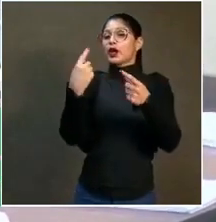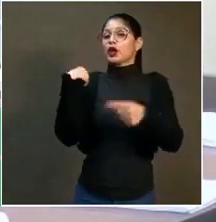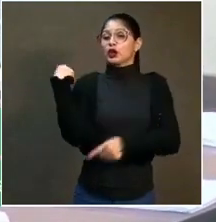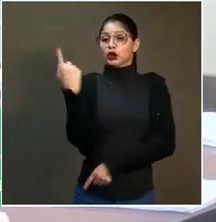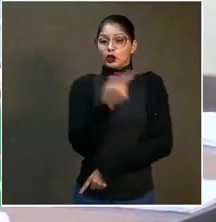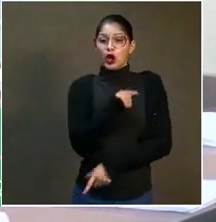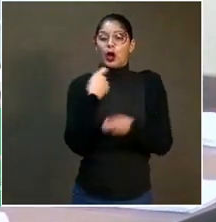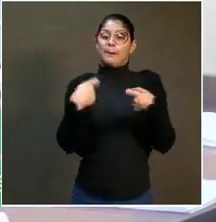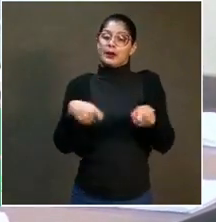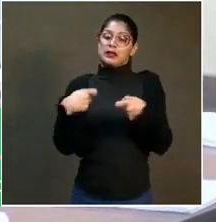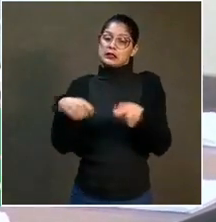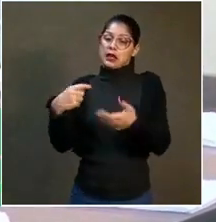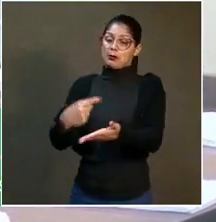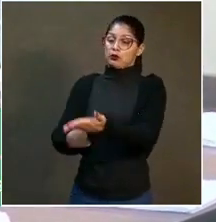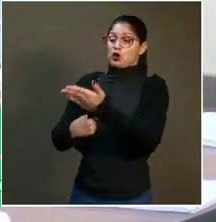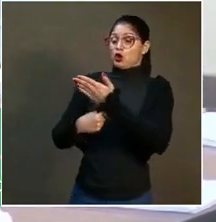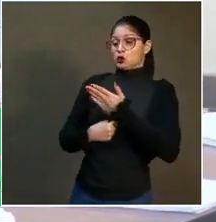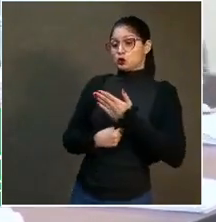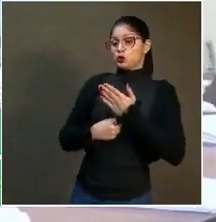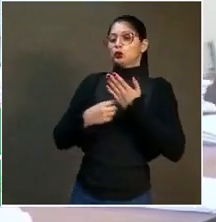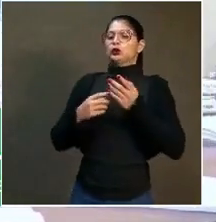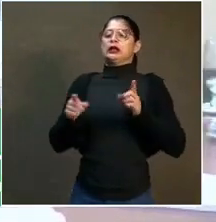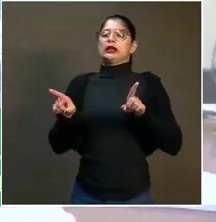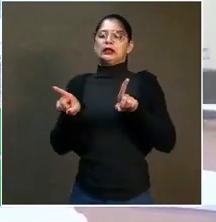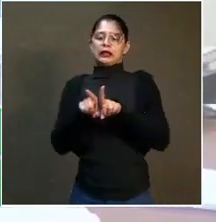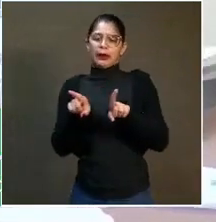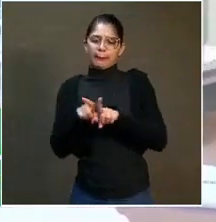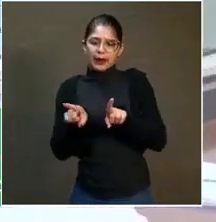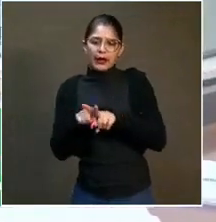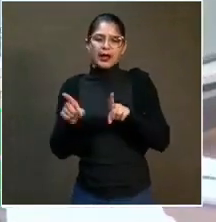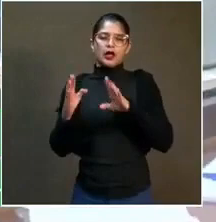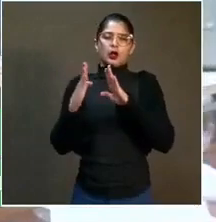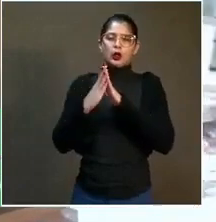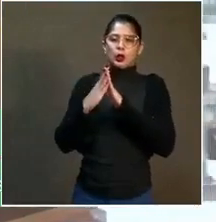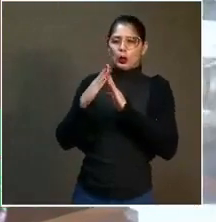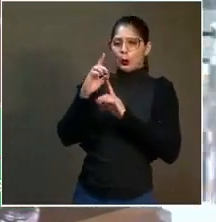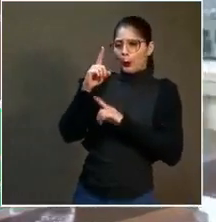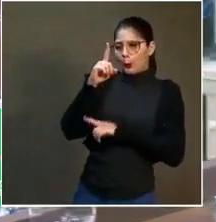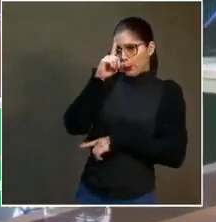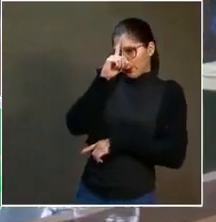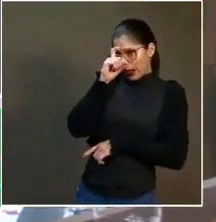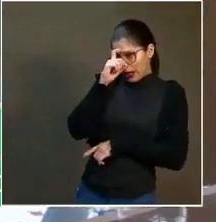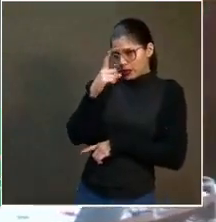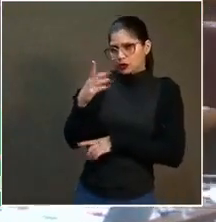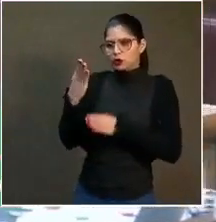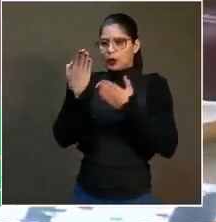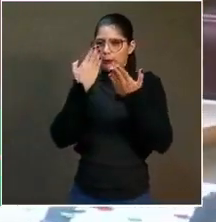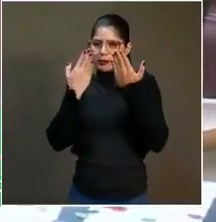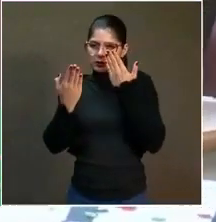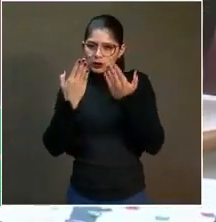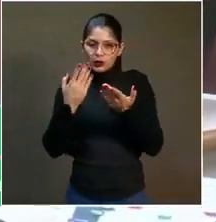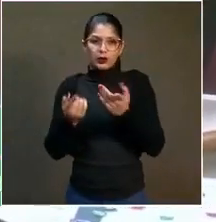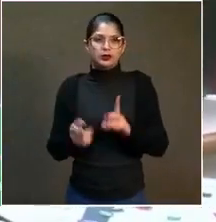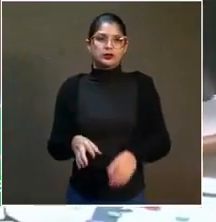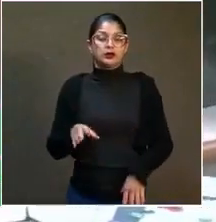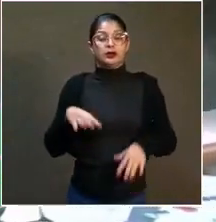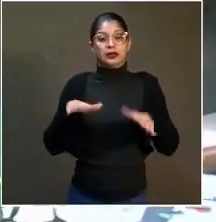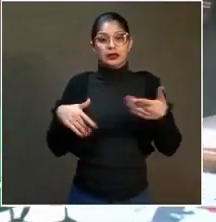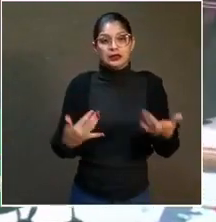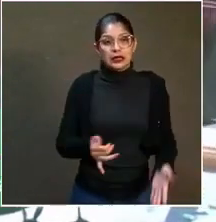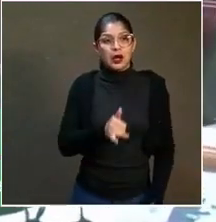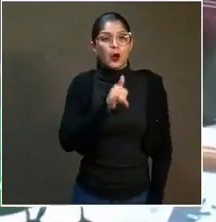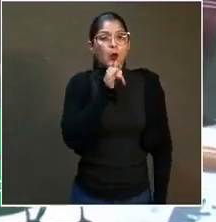tratamento, precisamos de acompanhamento. Para isso que eu estou dizendo para vocês, não teve exemplo melhor